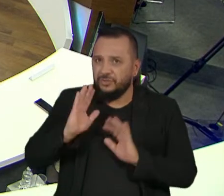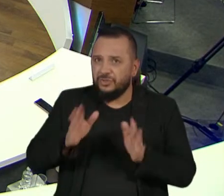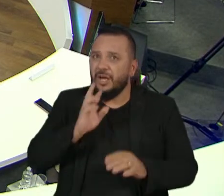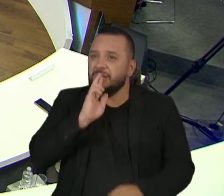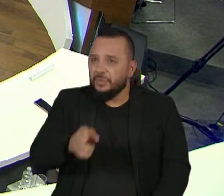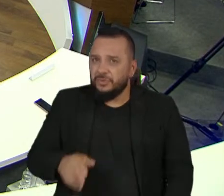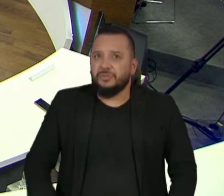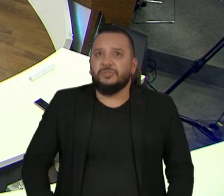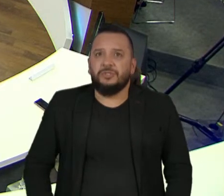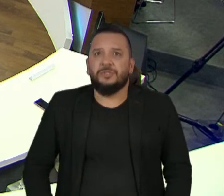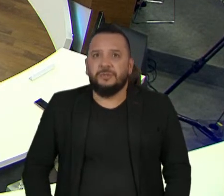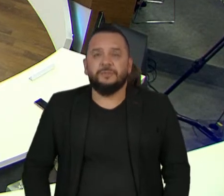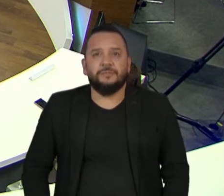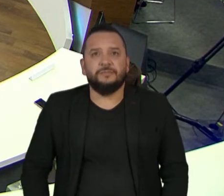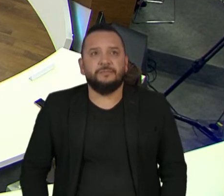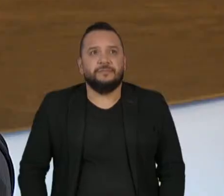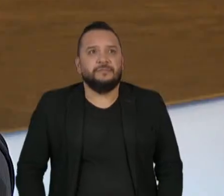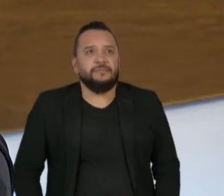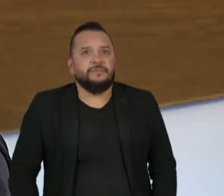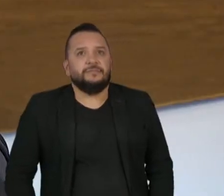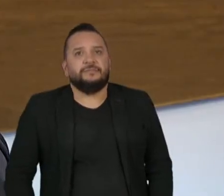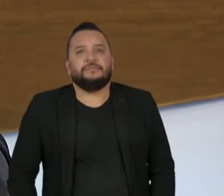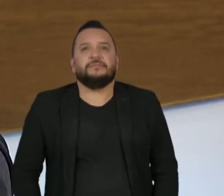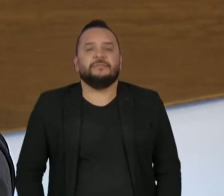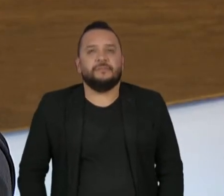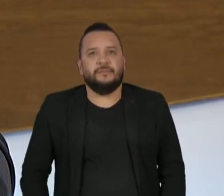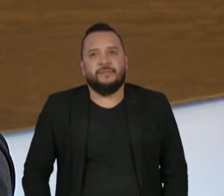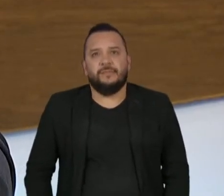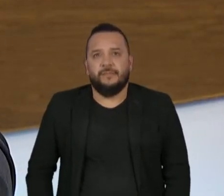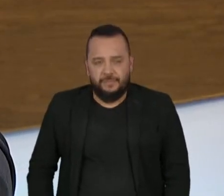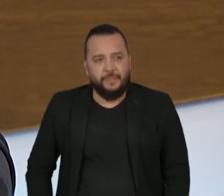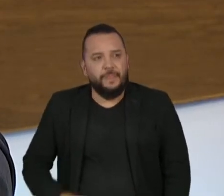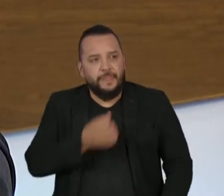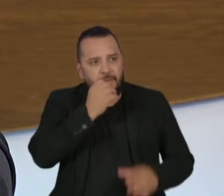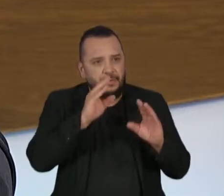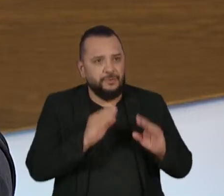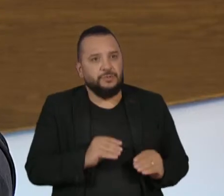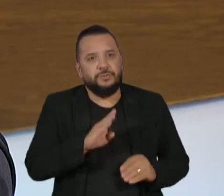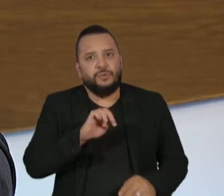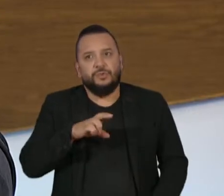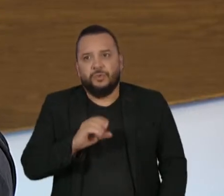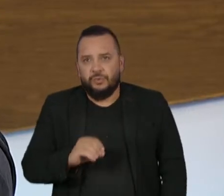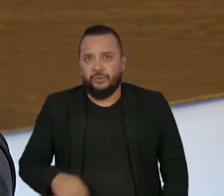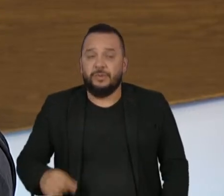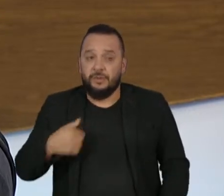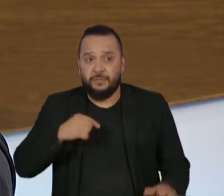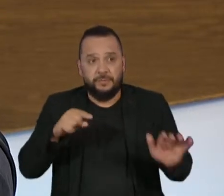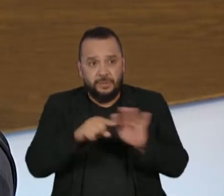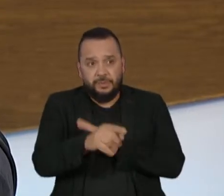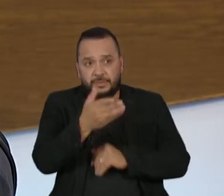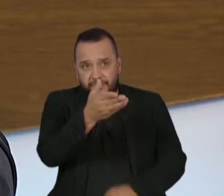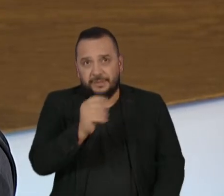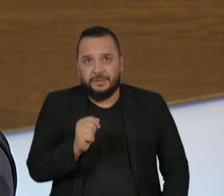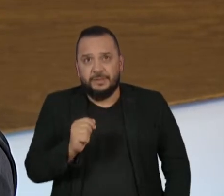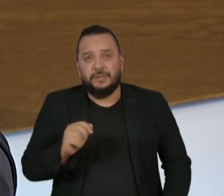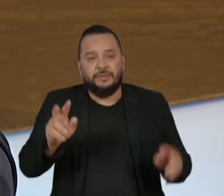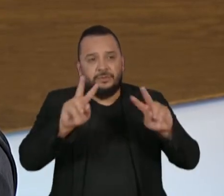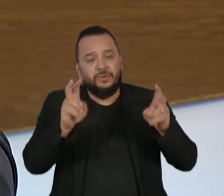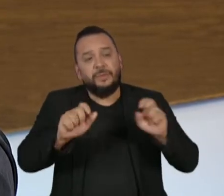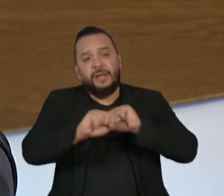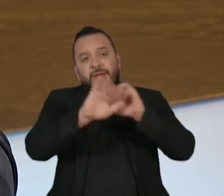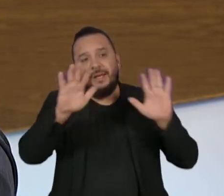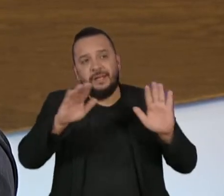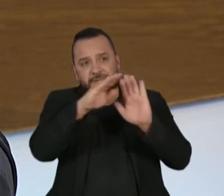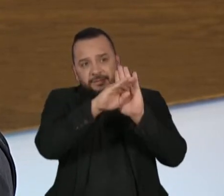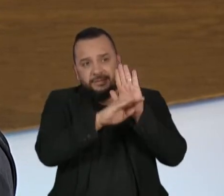Respondeu, eu queria ouvir Vamos lá. Tudo bem, candidato? Bruno. Tá bom. Boa noite. Vamos lá, Bruno. Boa noite. Candidato, eu quero fazer uma pergunta para o senhor sobre transparência, um